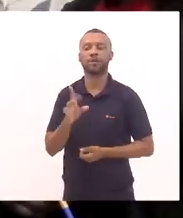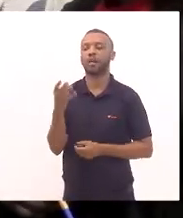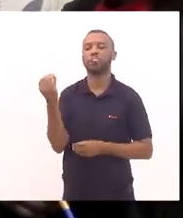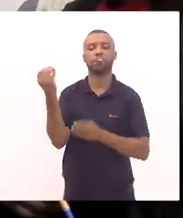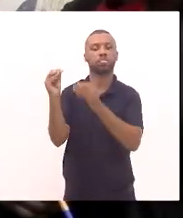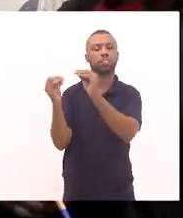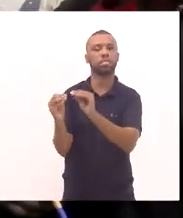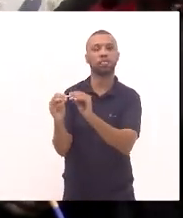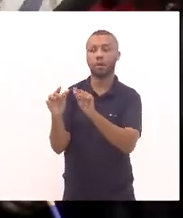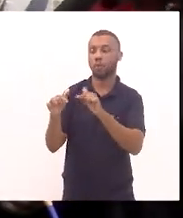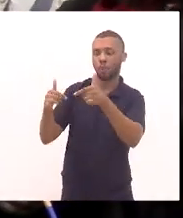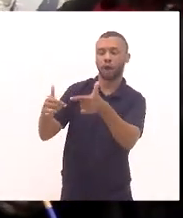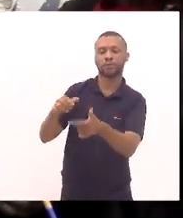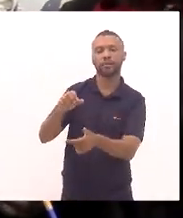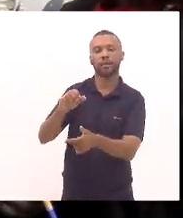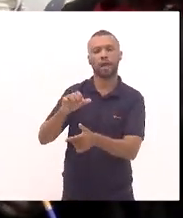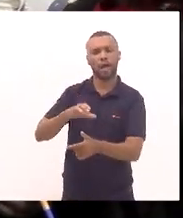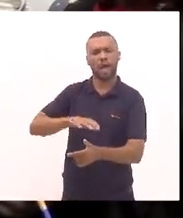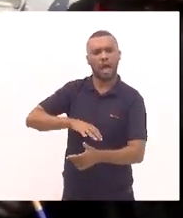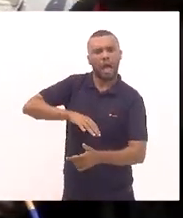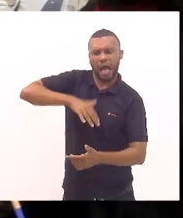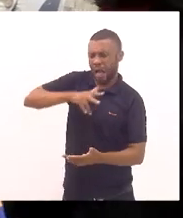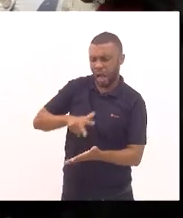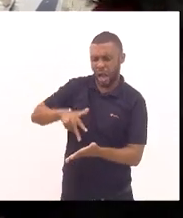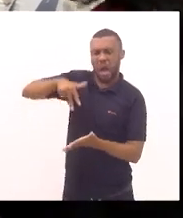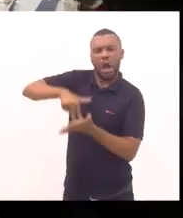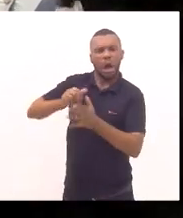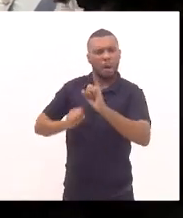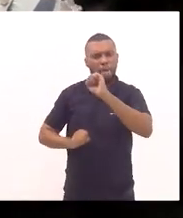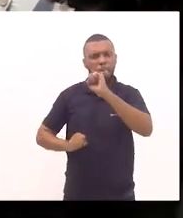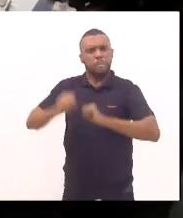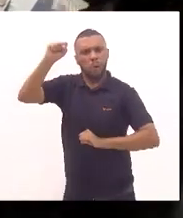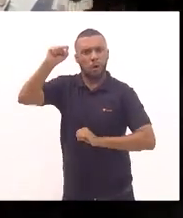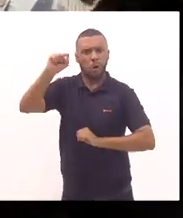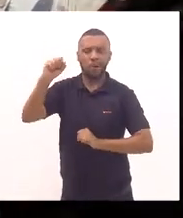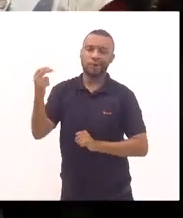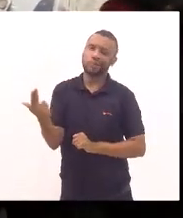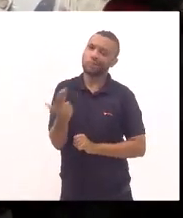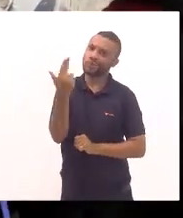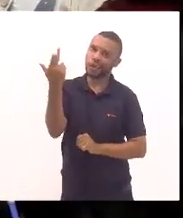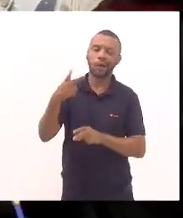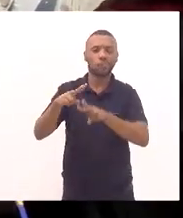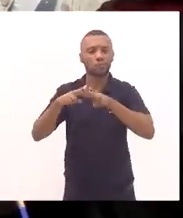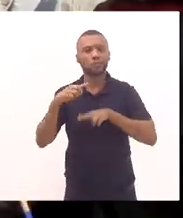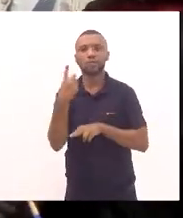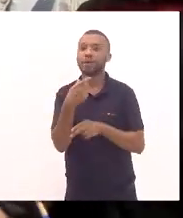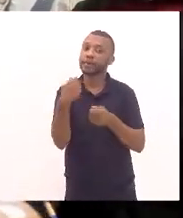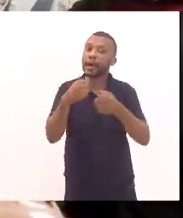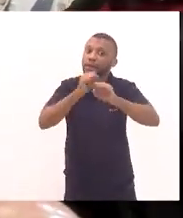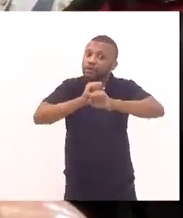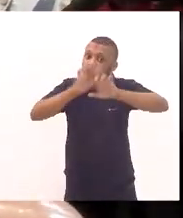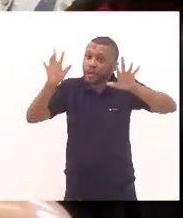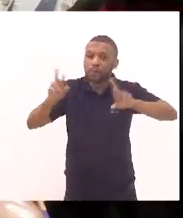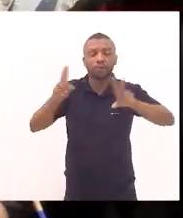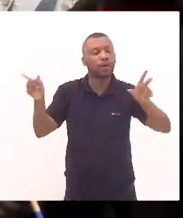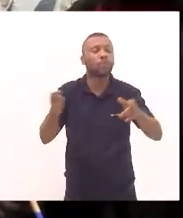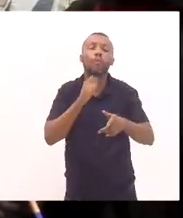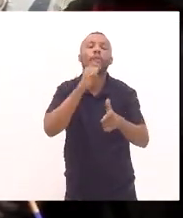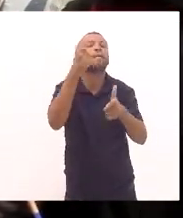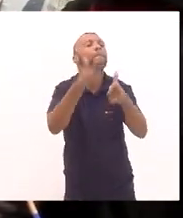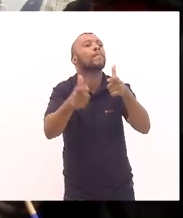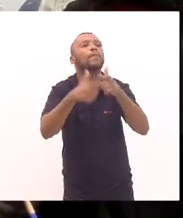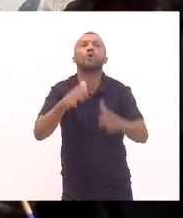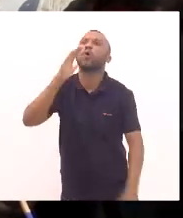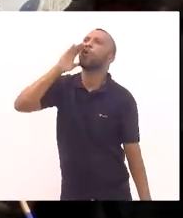o ato de audácia ou coragem. E não dá para ser assim. Por isso a gente quer fazer essa diferença. E não tem problema para